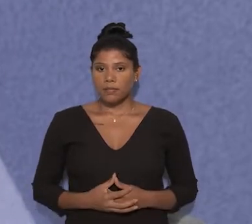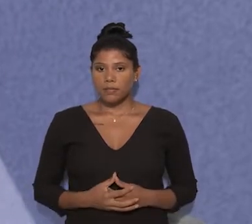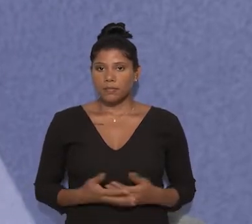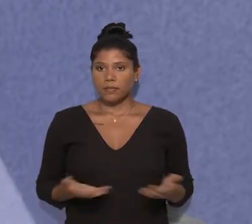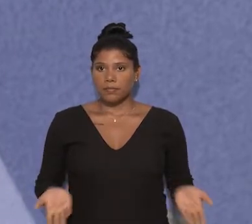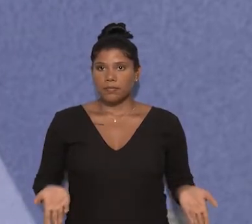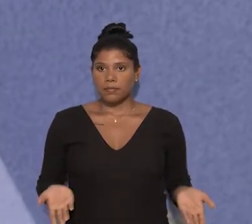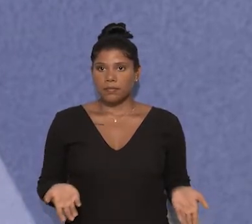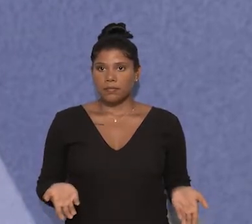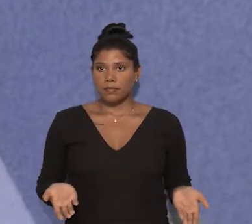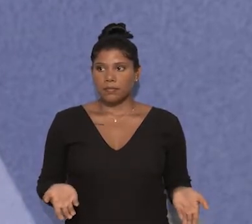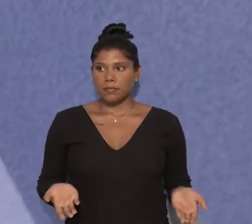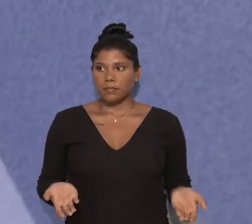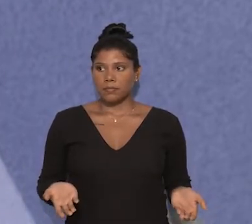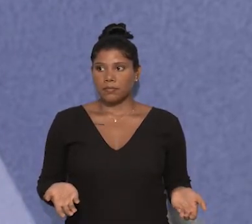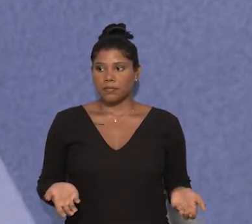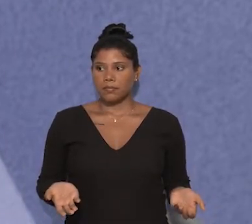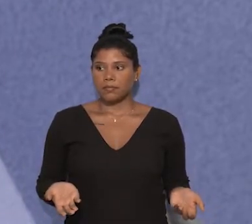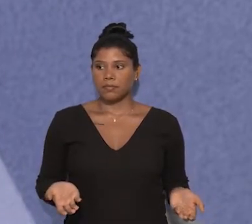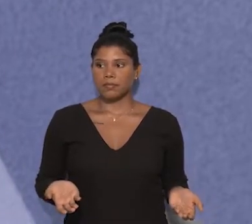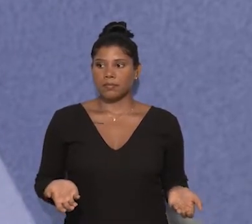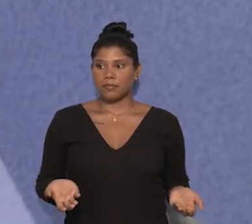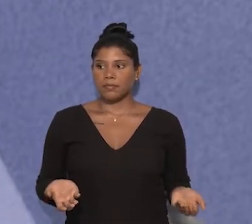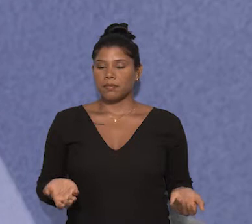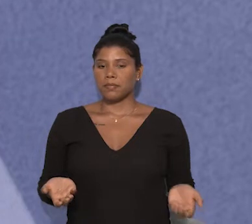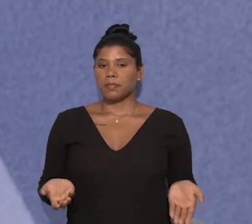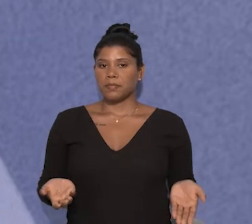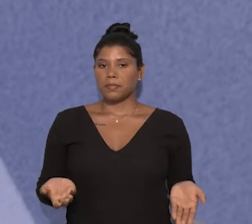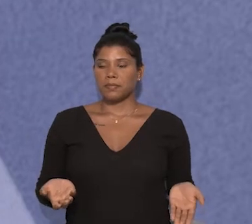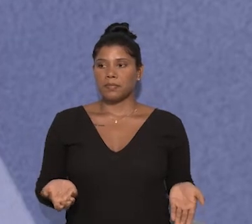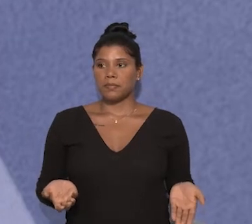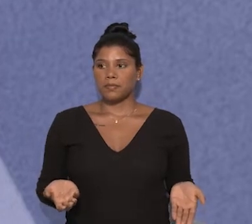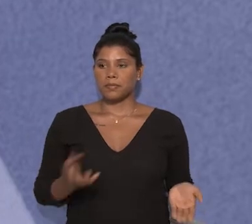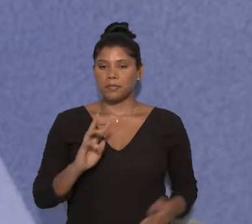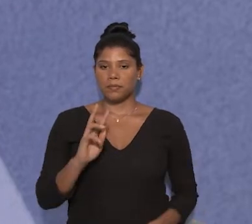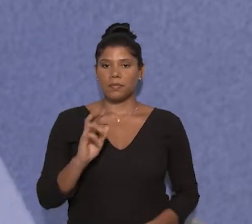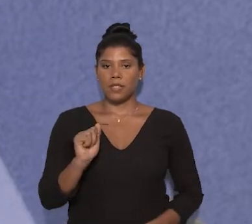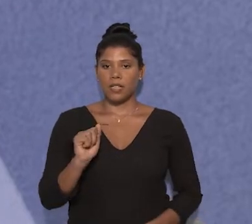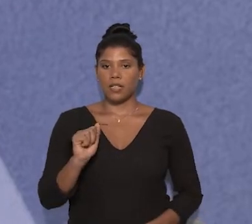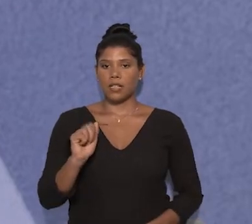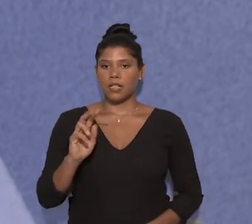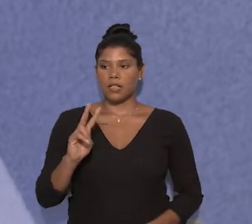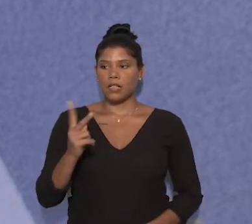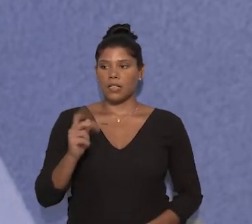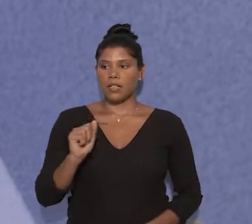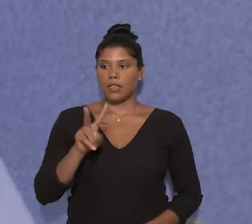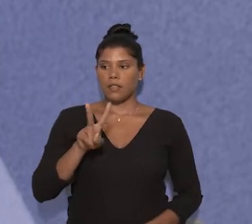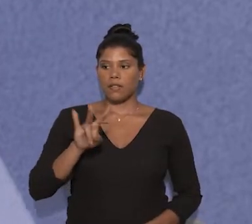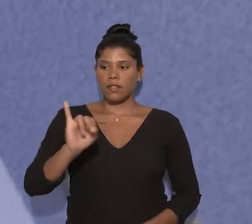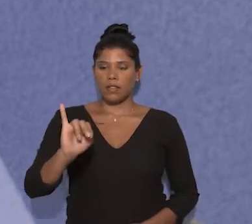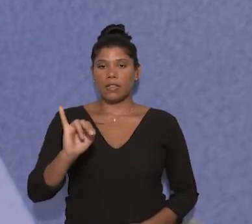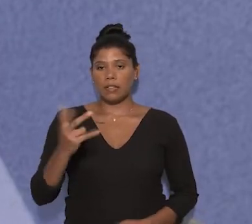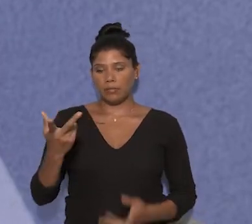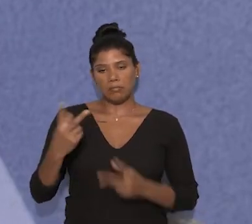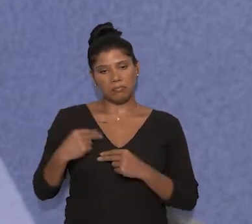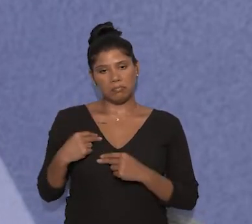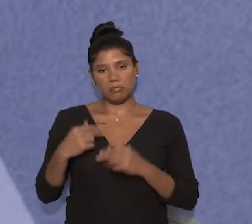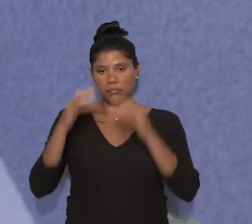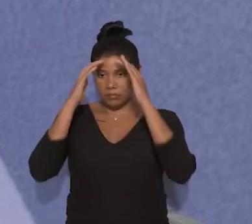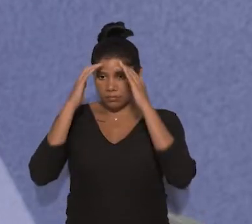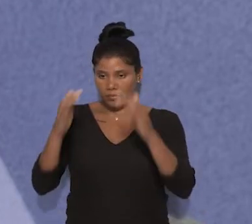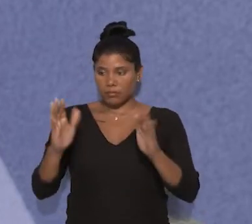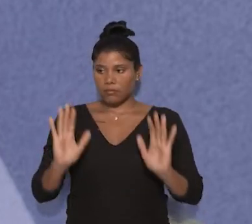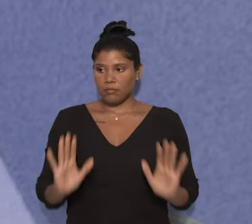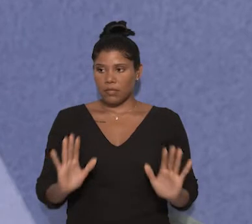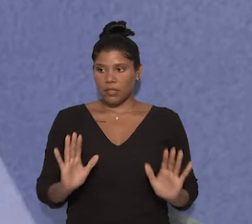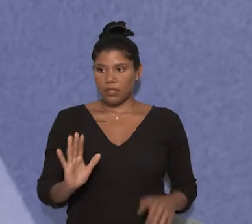porque eu estou fazendo uma introdução para o que eu vou falar depois. O Avaí é um time que merece todo o respeito, né? Evidentemente. Agora, não dá